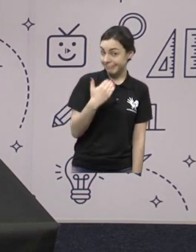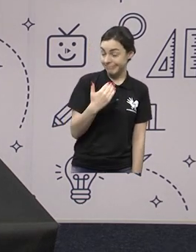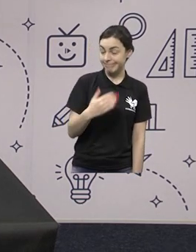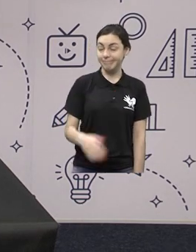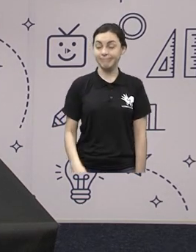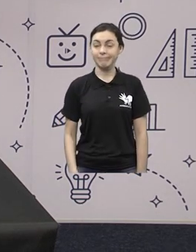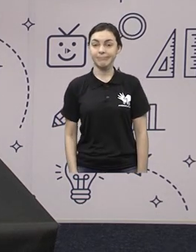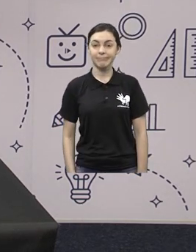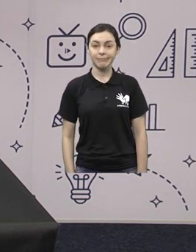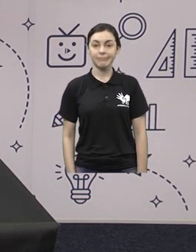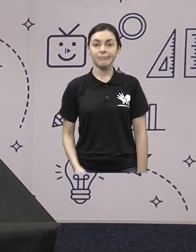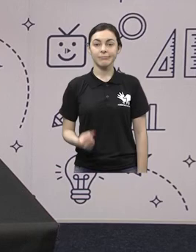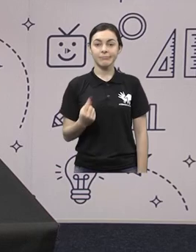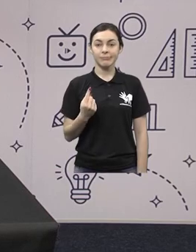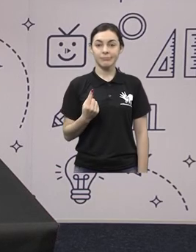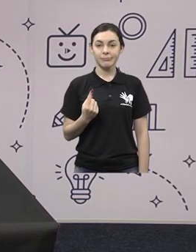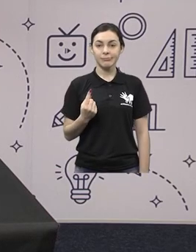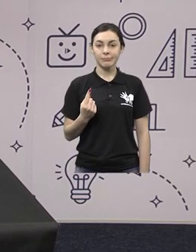junto comigo. Vamos lá!